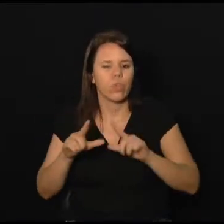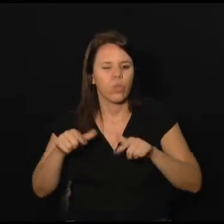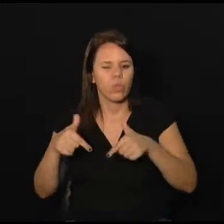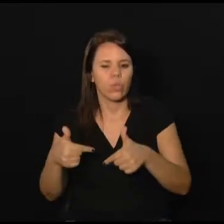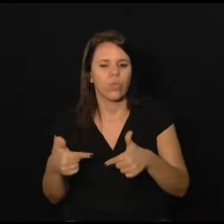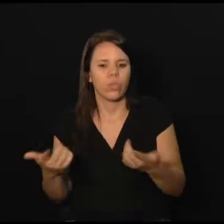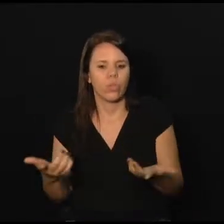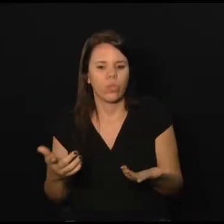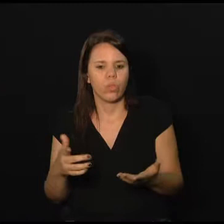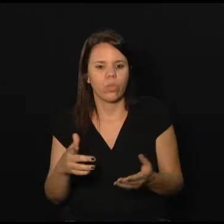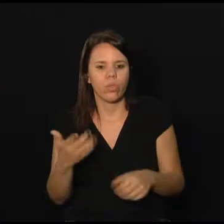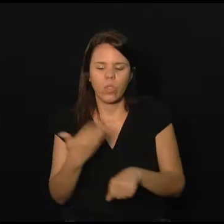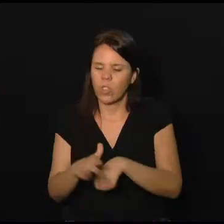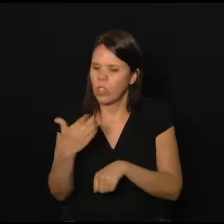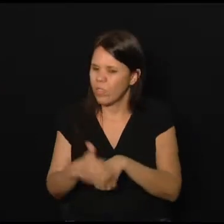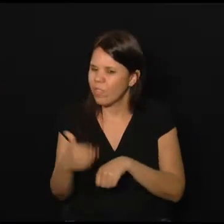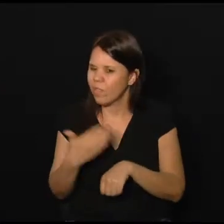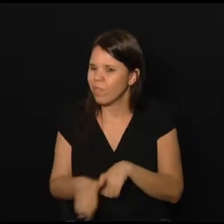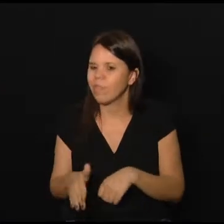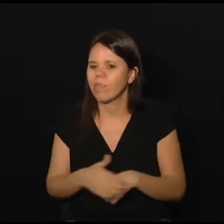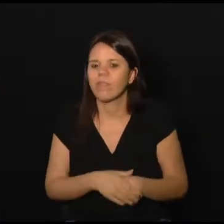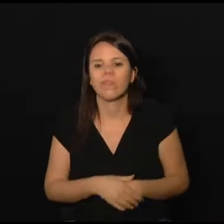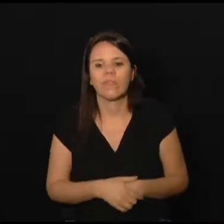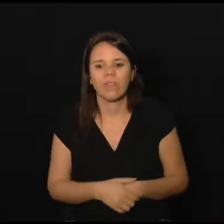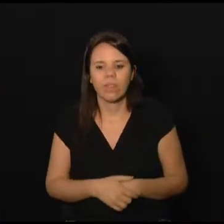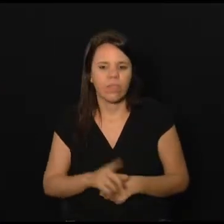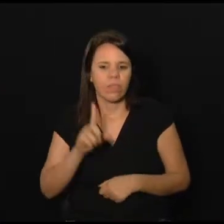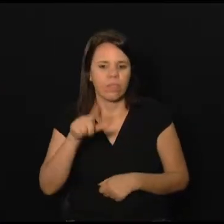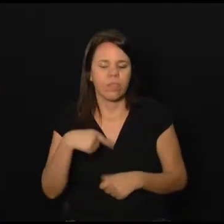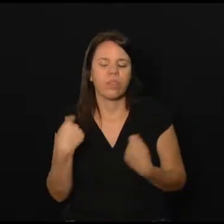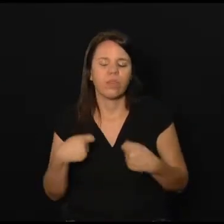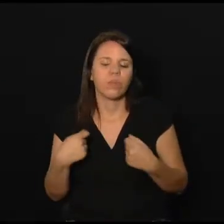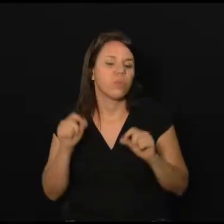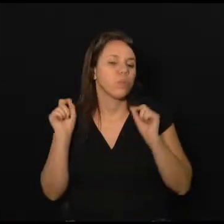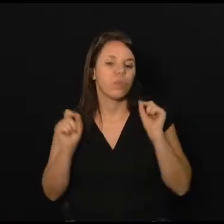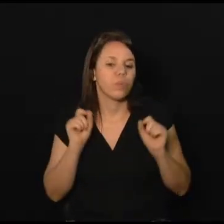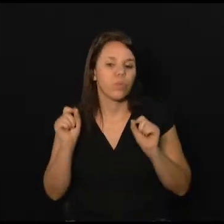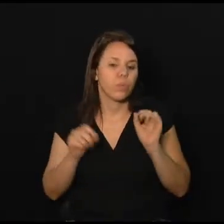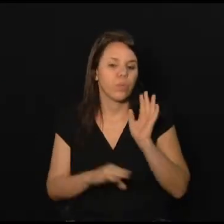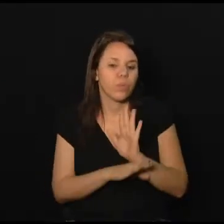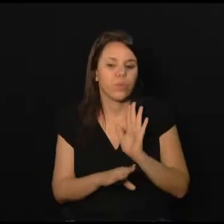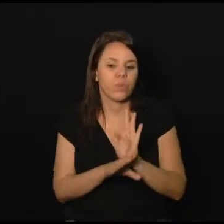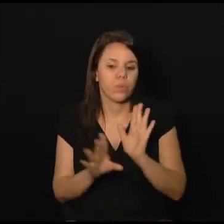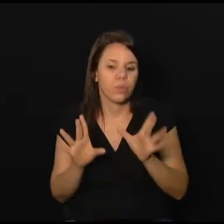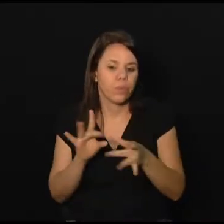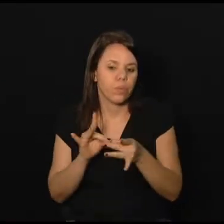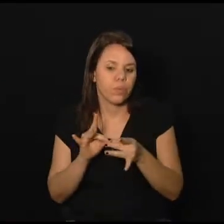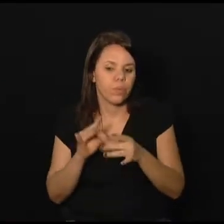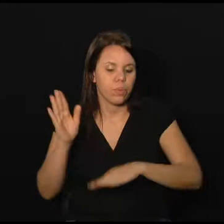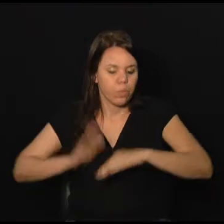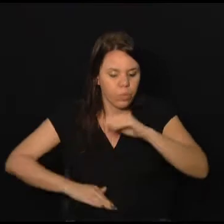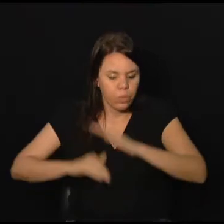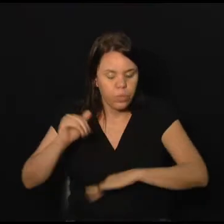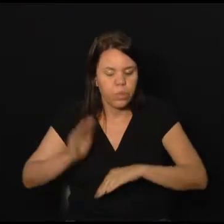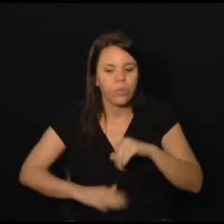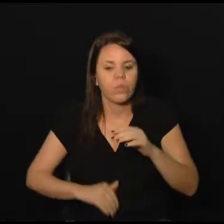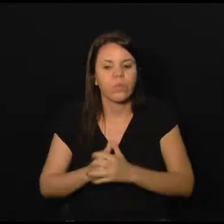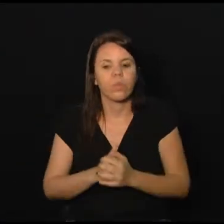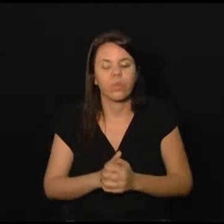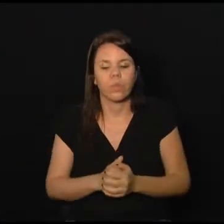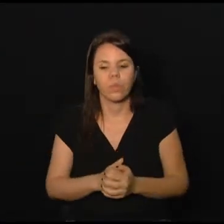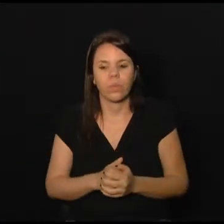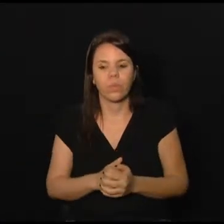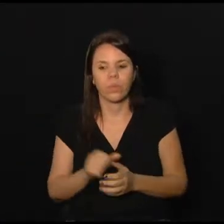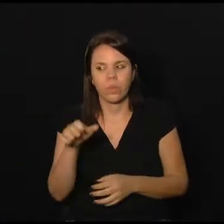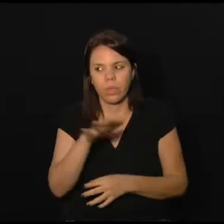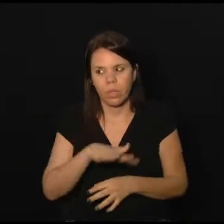ação e colocar esse plano em prática. E, para isso, precisa do quê? De ajuda, precisa de profissionais, precisa de... Hoje